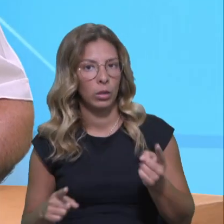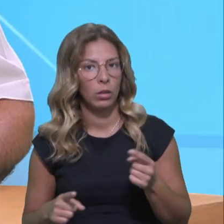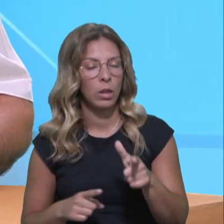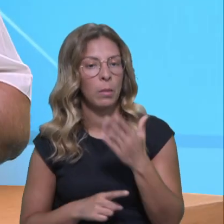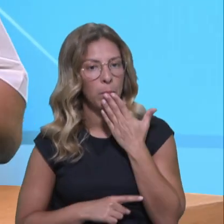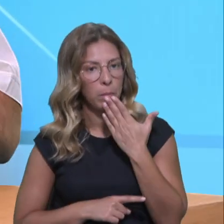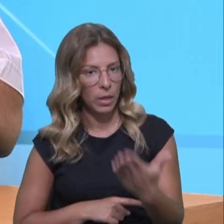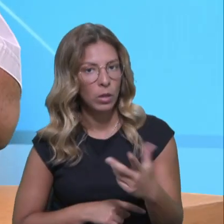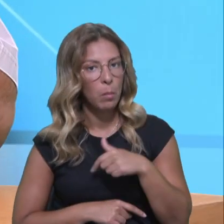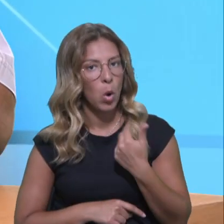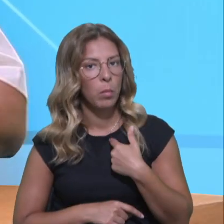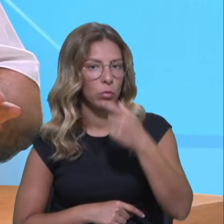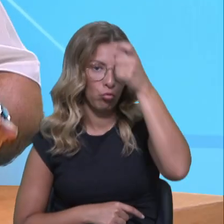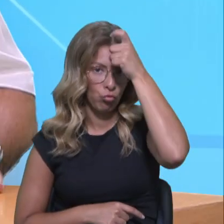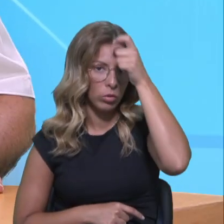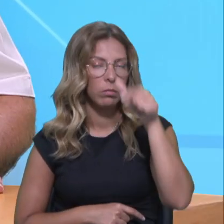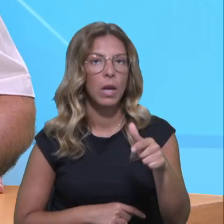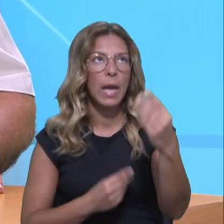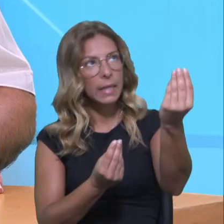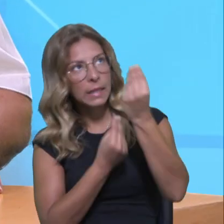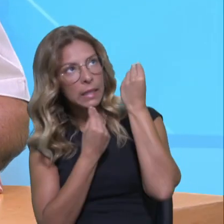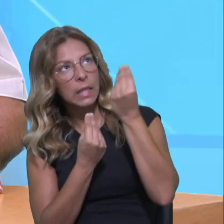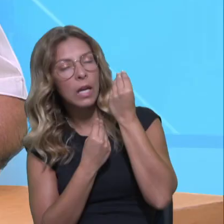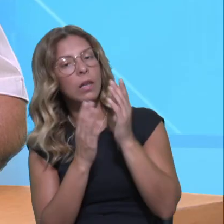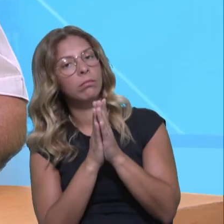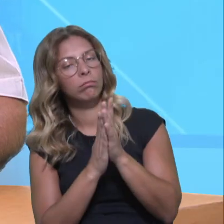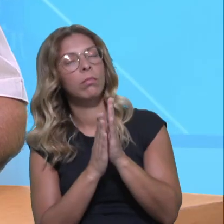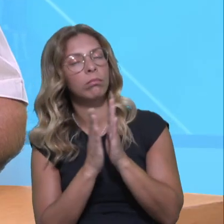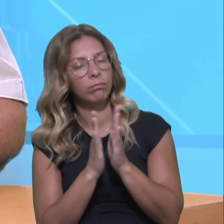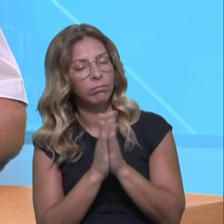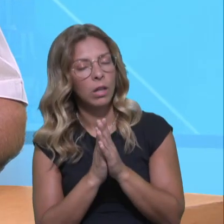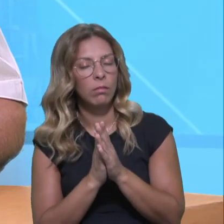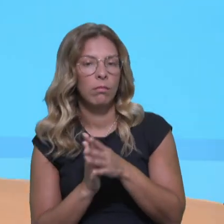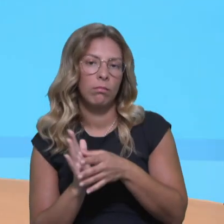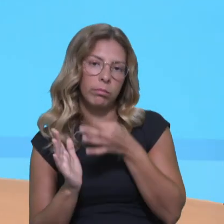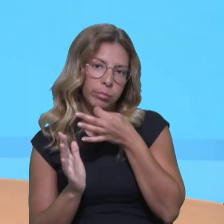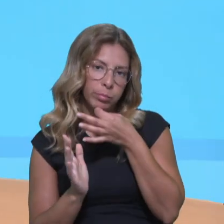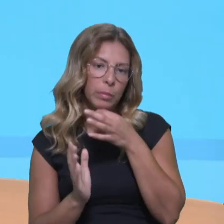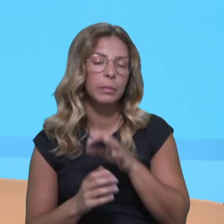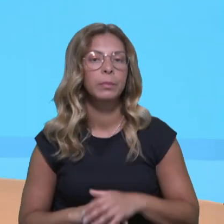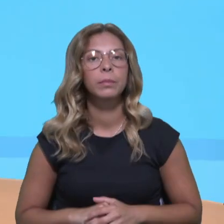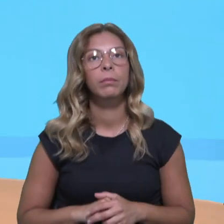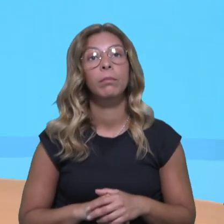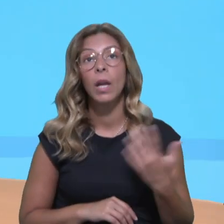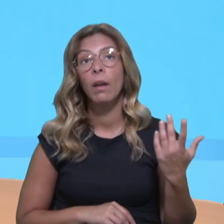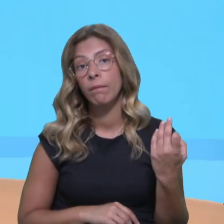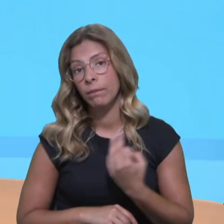pelos próprios discípulos. Senhor, ensina-nos a rezar. E de facto surge essa oração que acaba